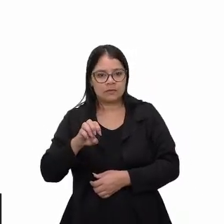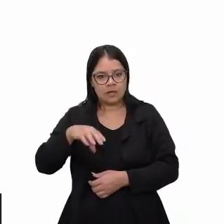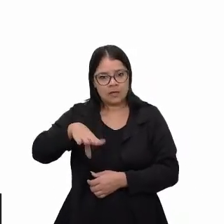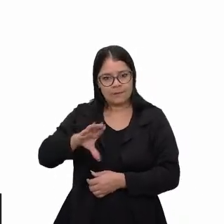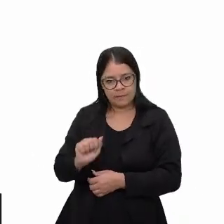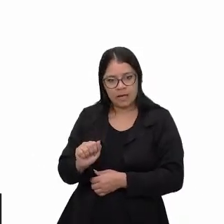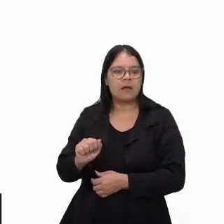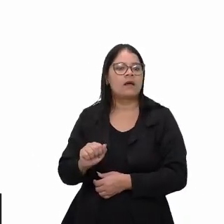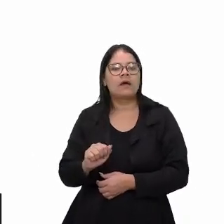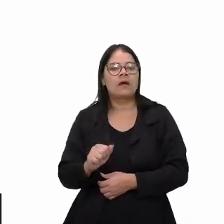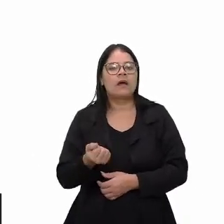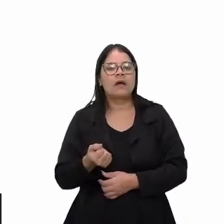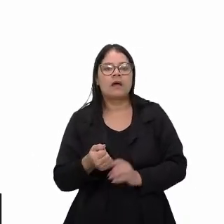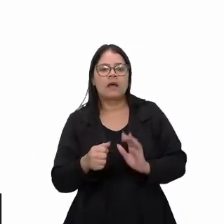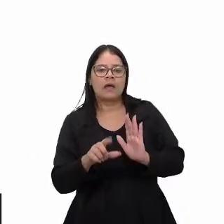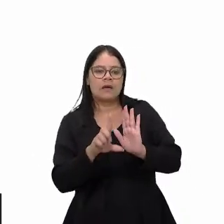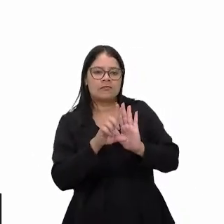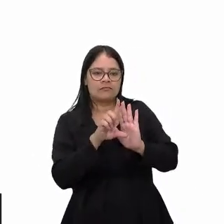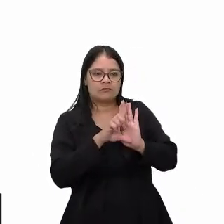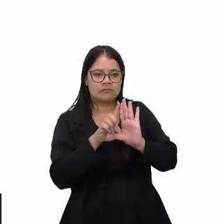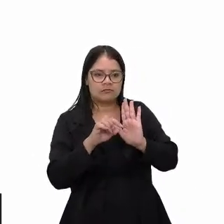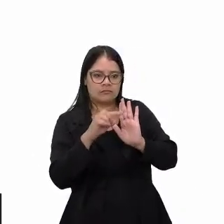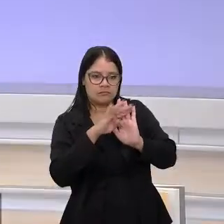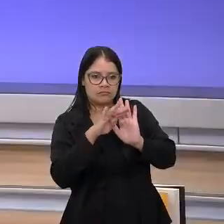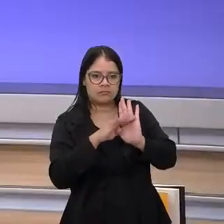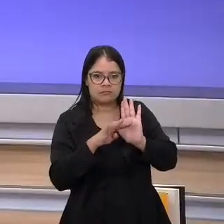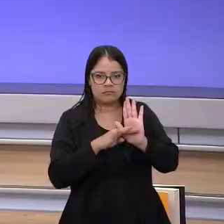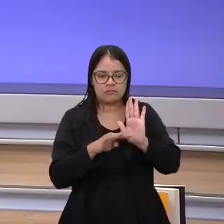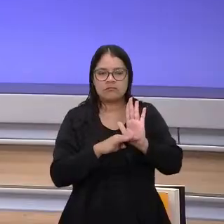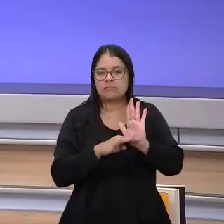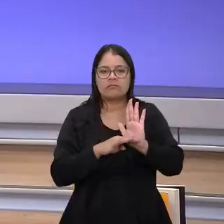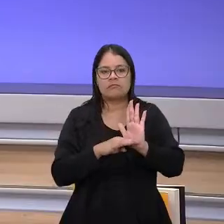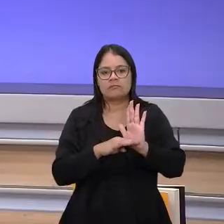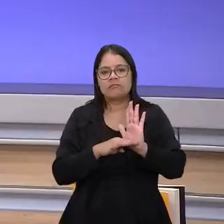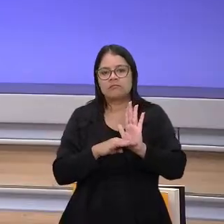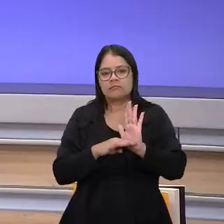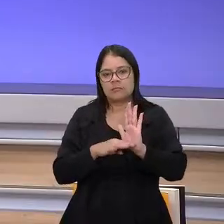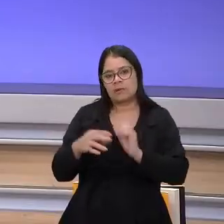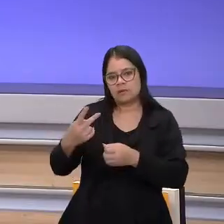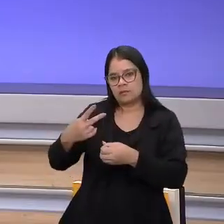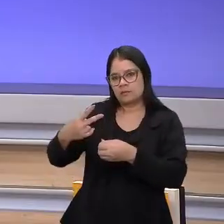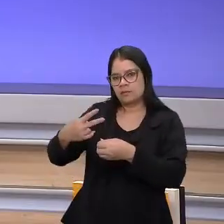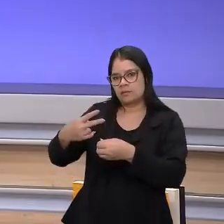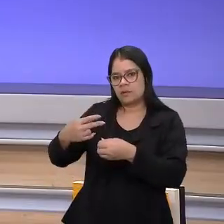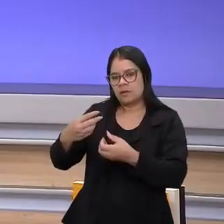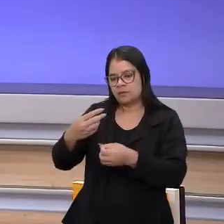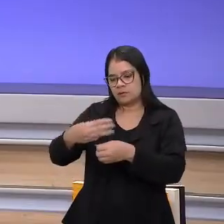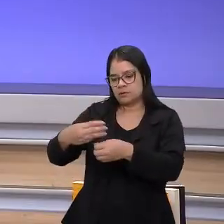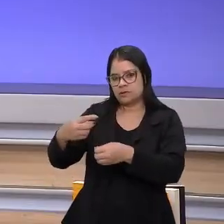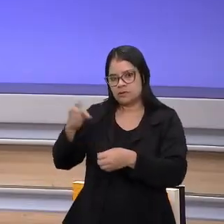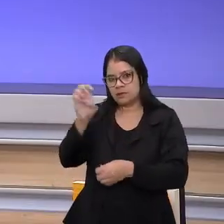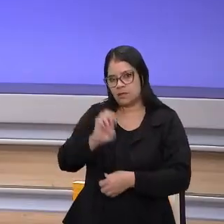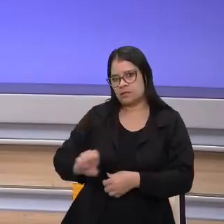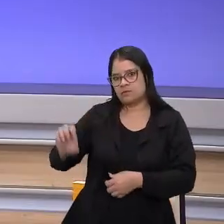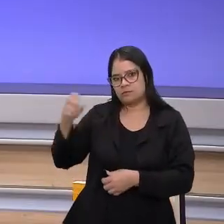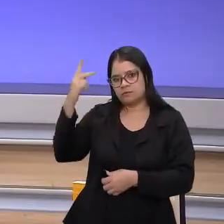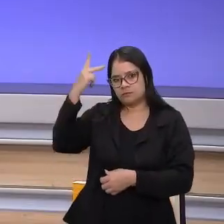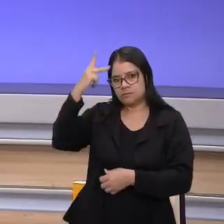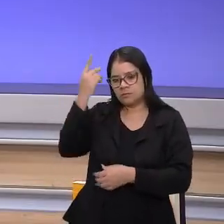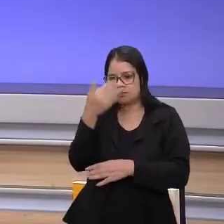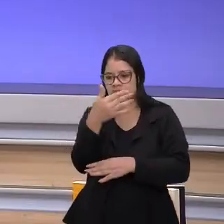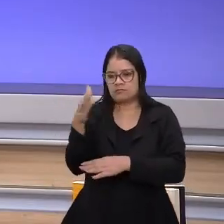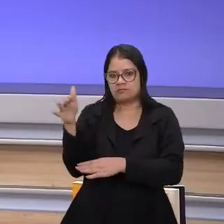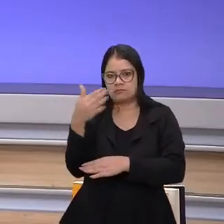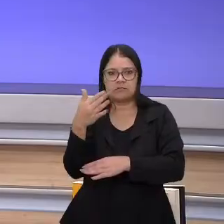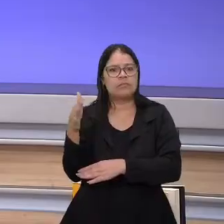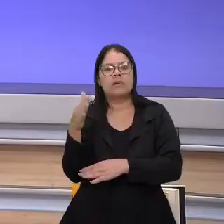entidades ambientalistas pelo Estado de São Paulo. Então, isso, para nós, também é uma honra, sempre levar essa bandeira aí de